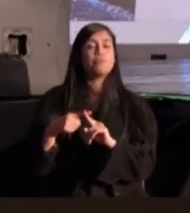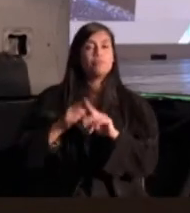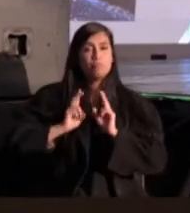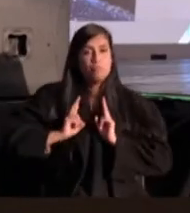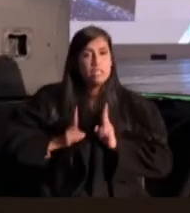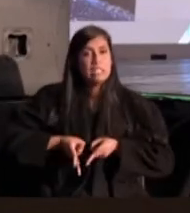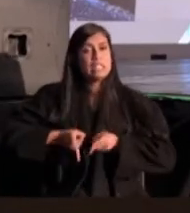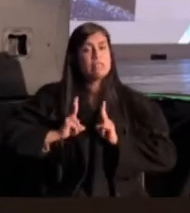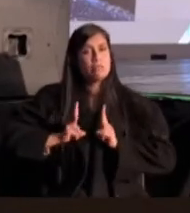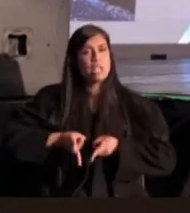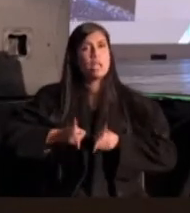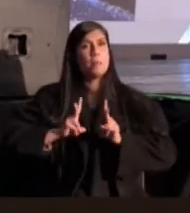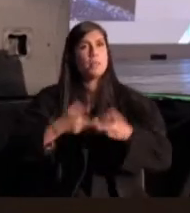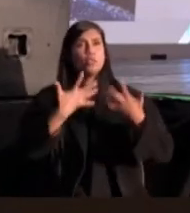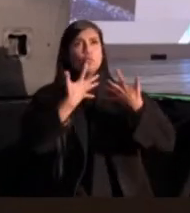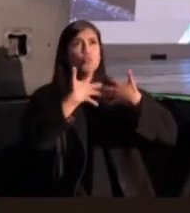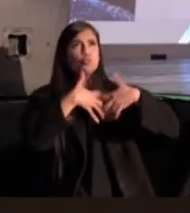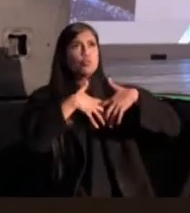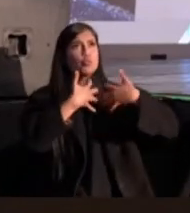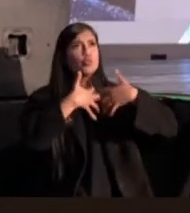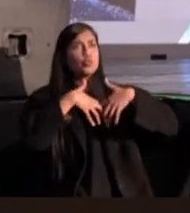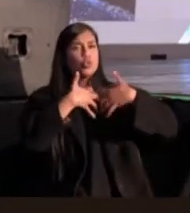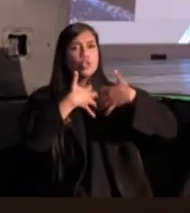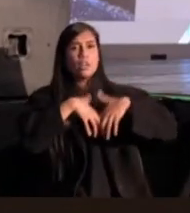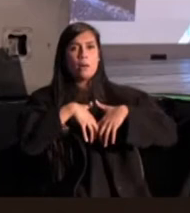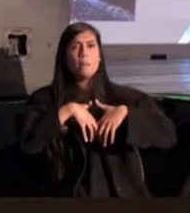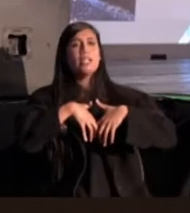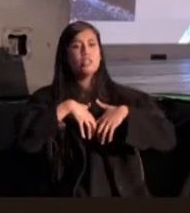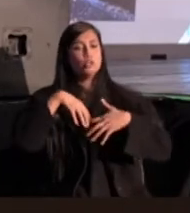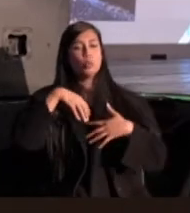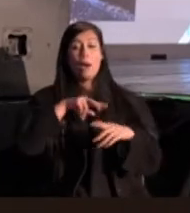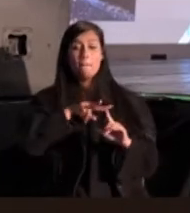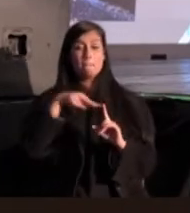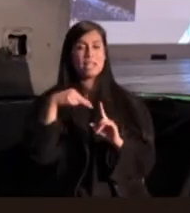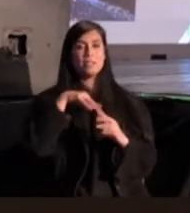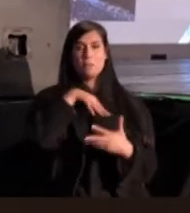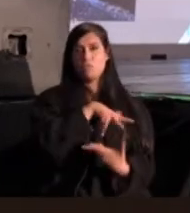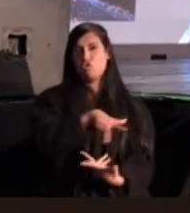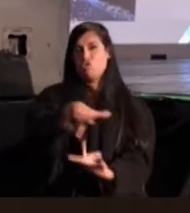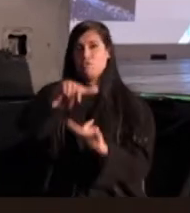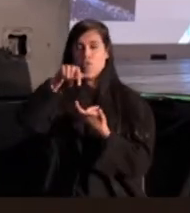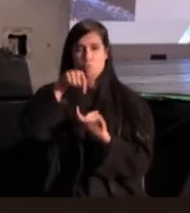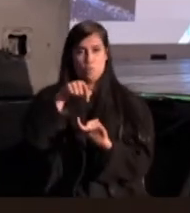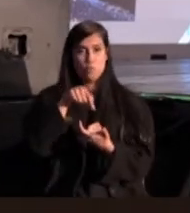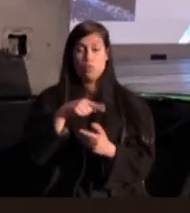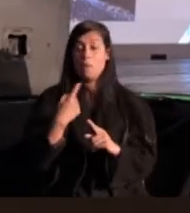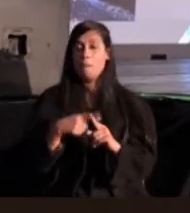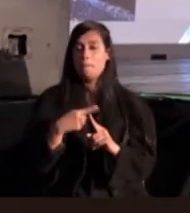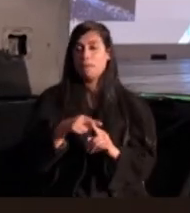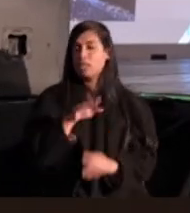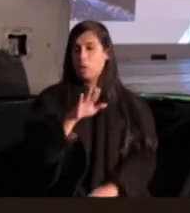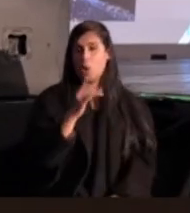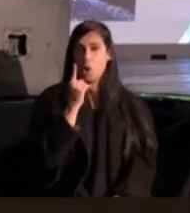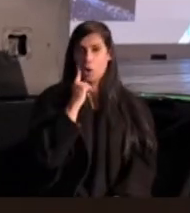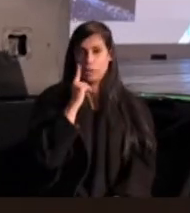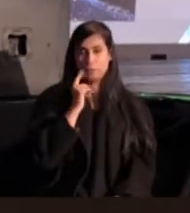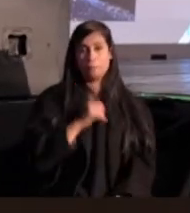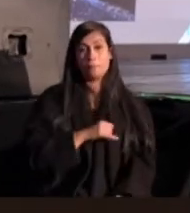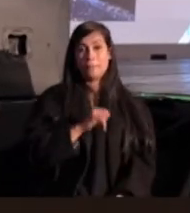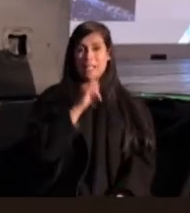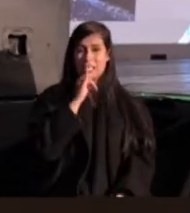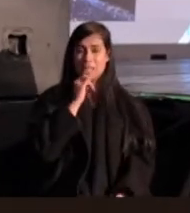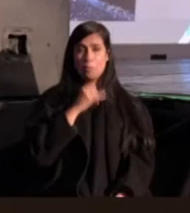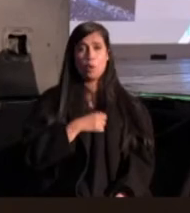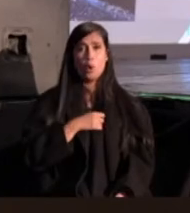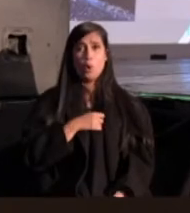a dinâmica de funcionamento que nós temos no mundo. Ou seja, uma pessoa que fica desnutrida